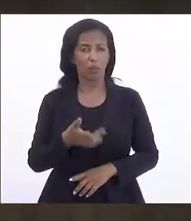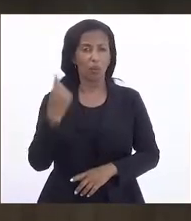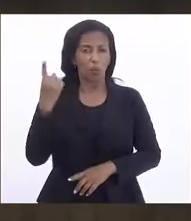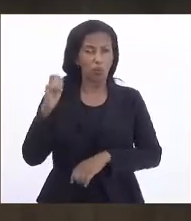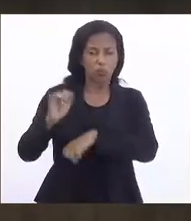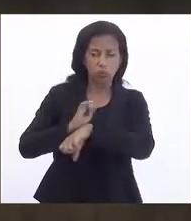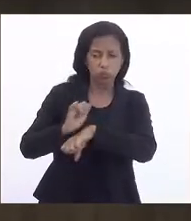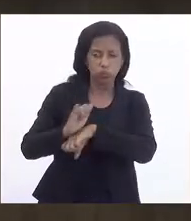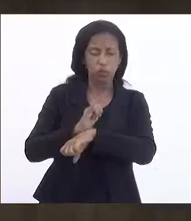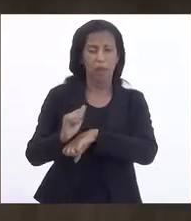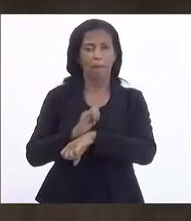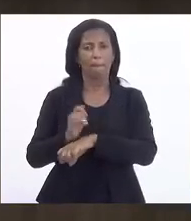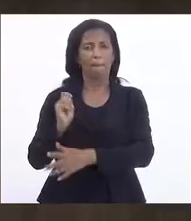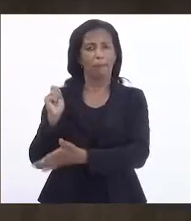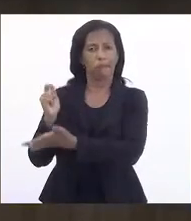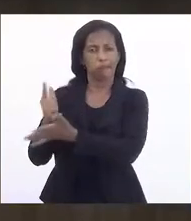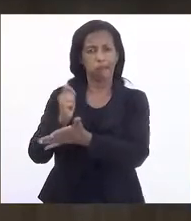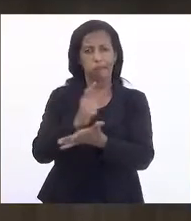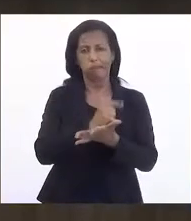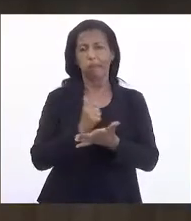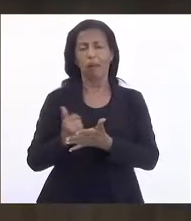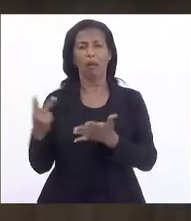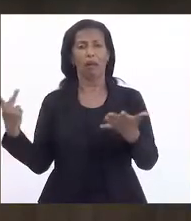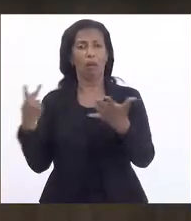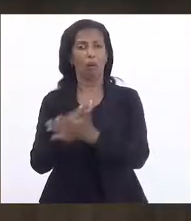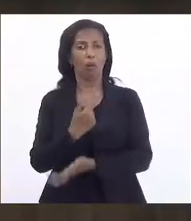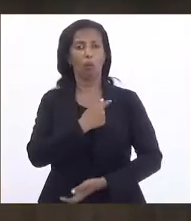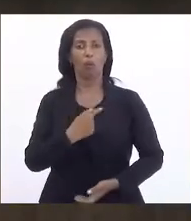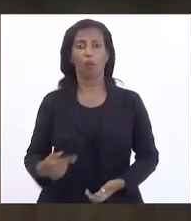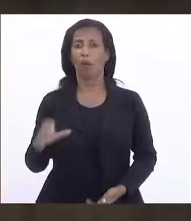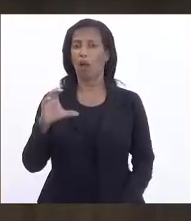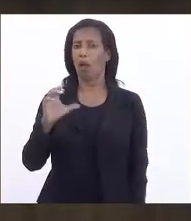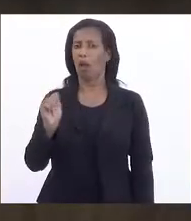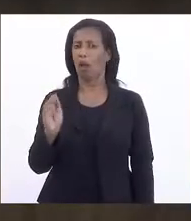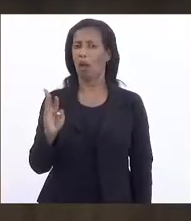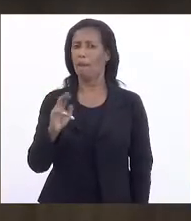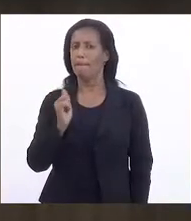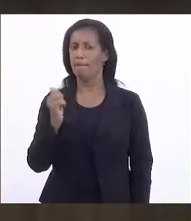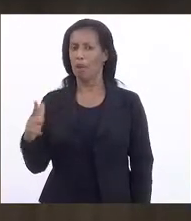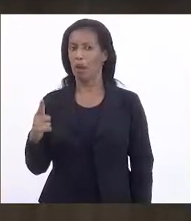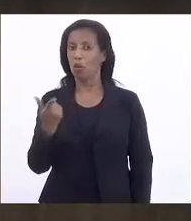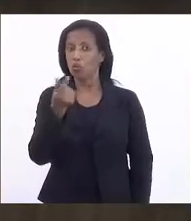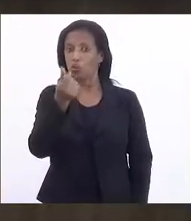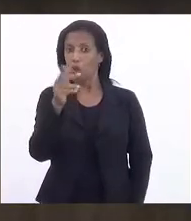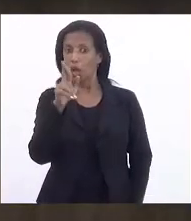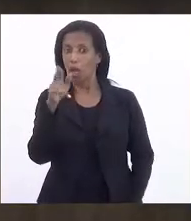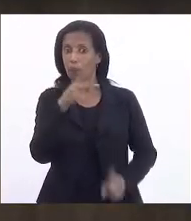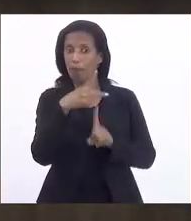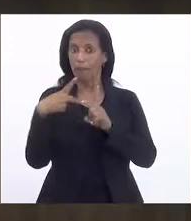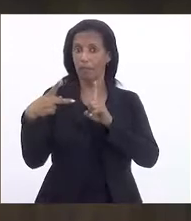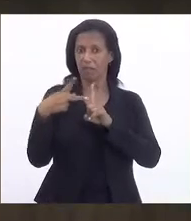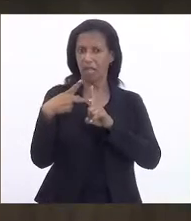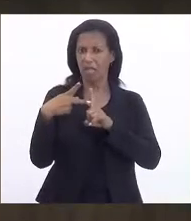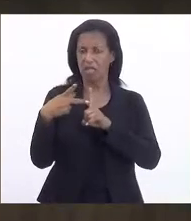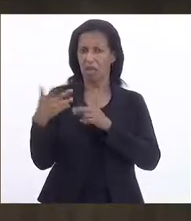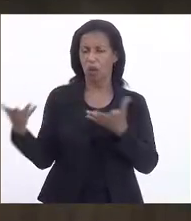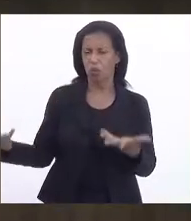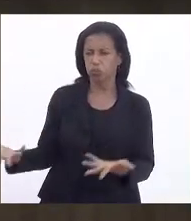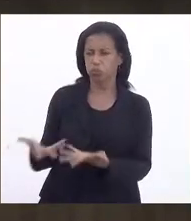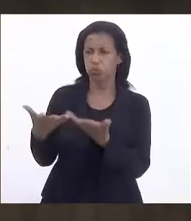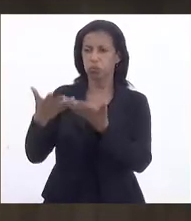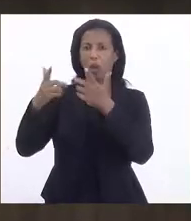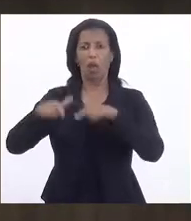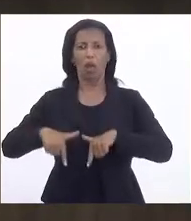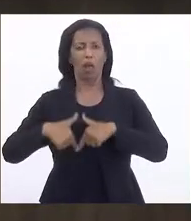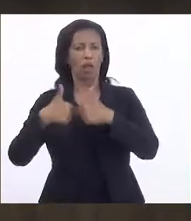usadas para financiar vários esquemas que aconteceram no governo Cabral o dinheiro do Rio Previdência impulsionou uma série de